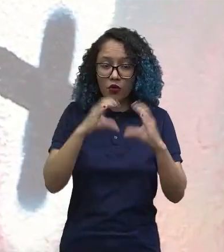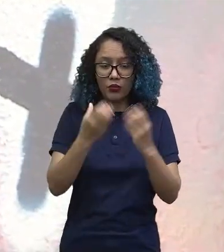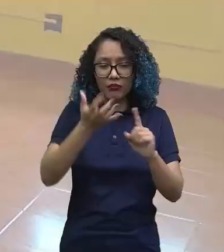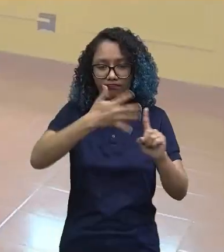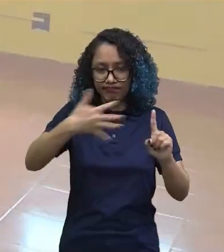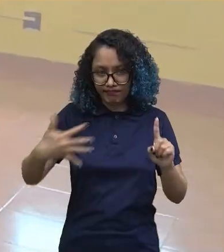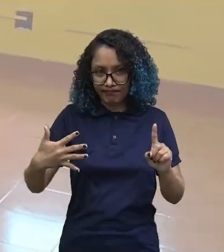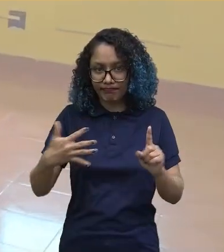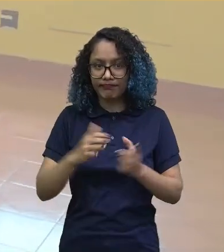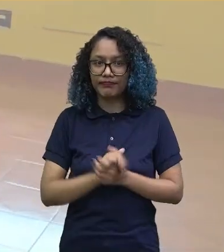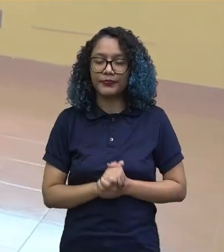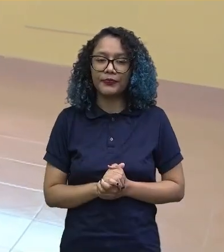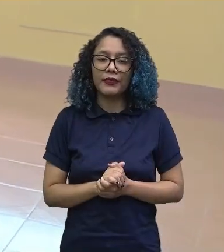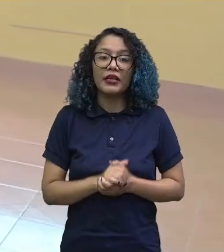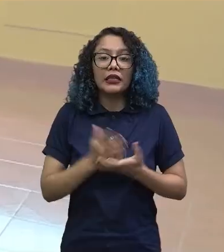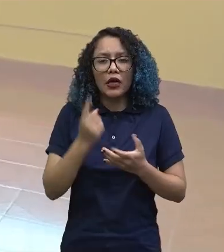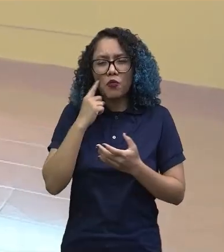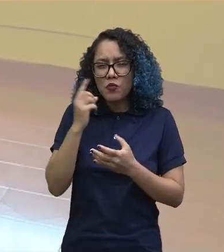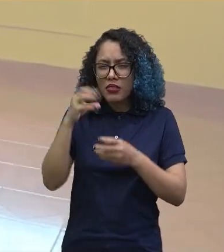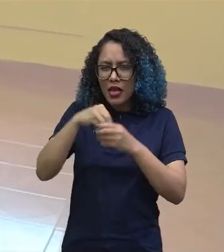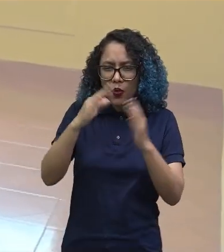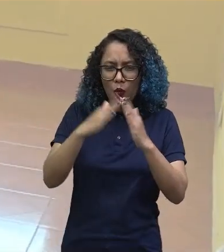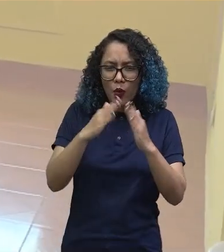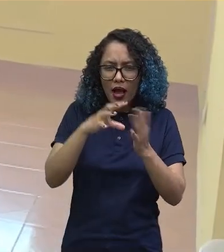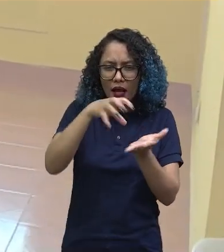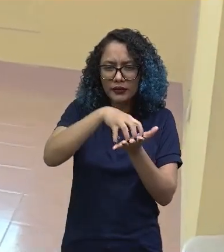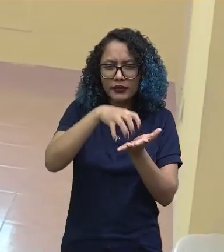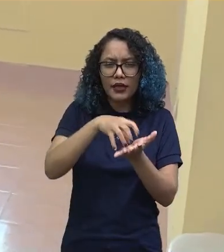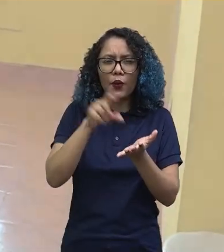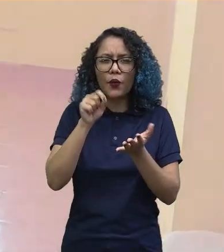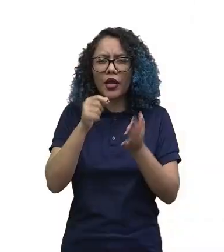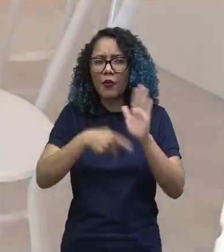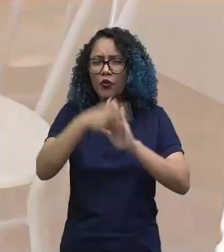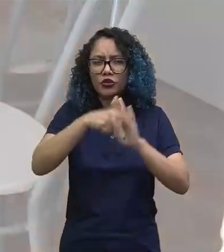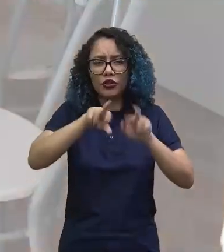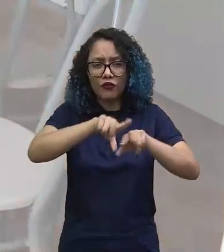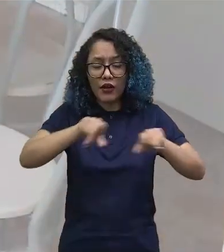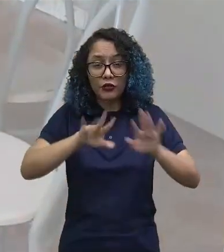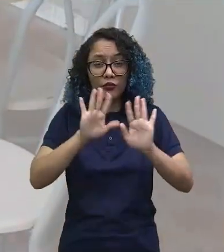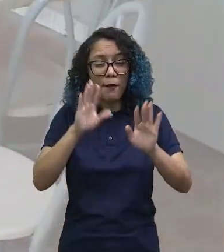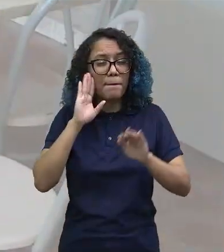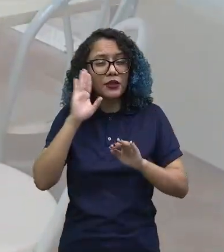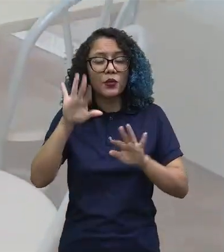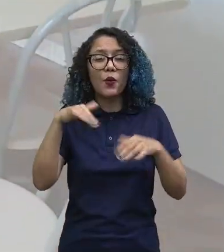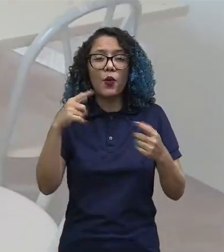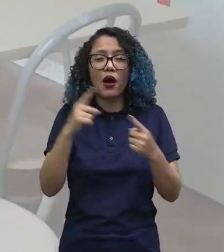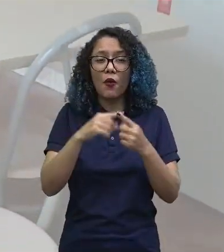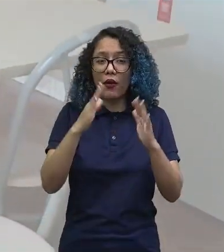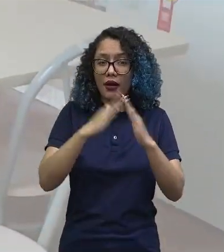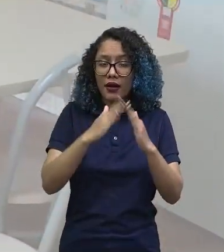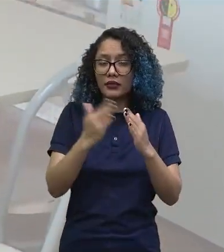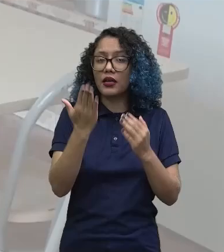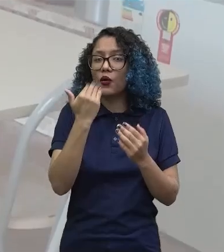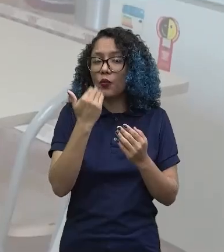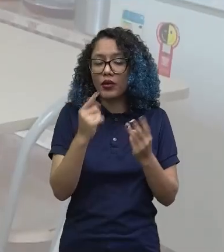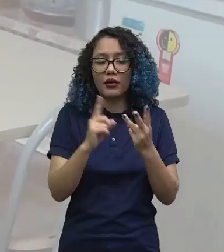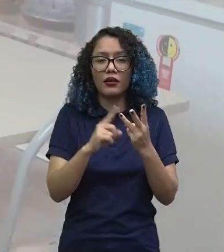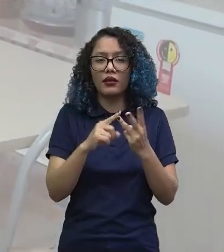LGBTIA+. Então, aqui dentro da casa, a gente trabalha vários programas, mas os principais são moradia e